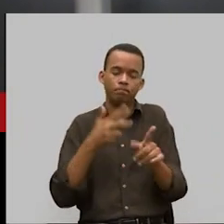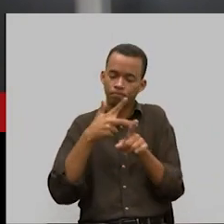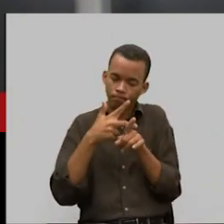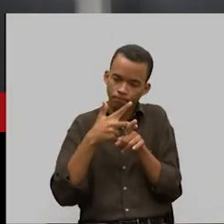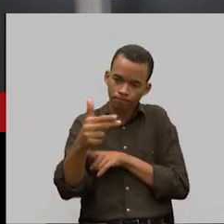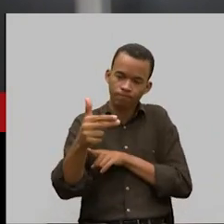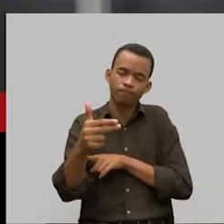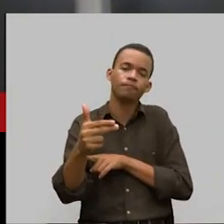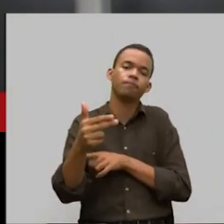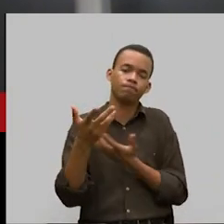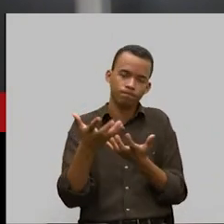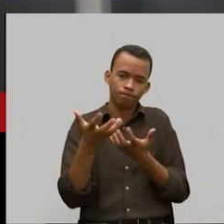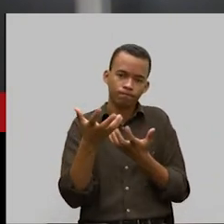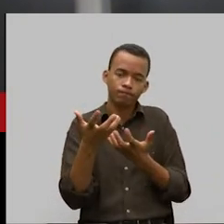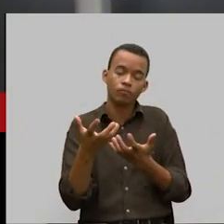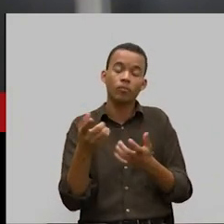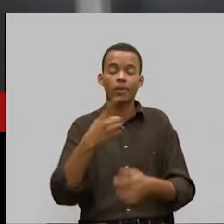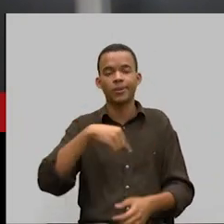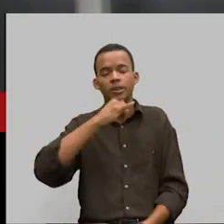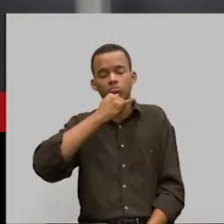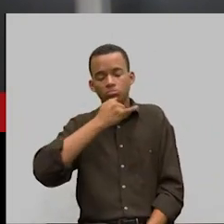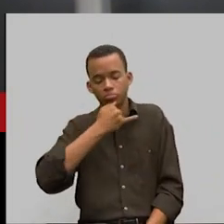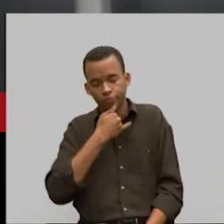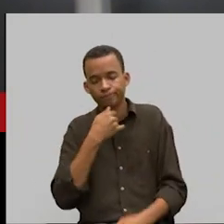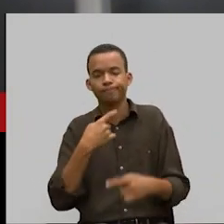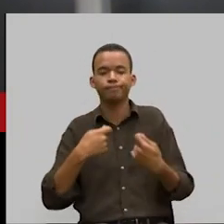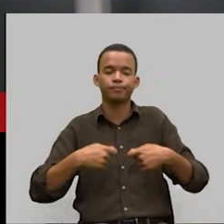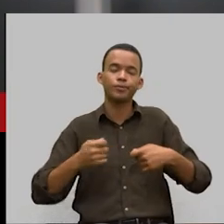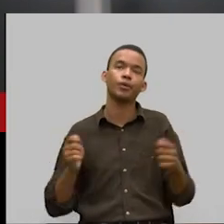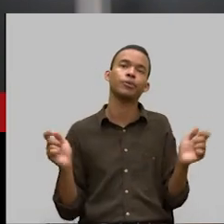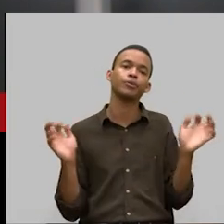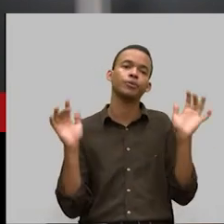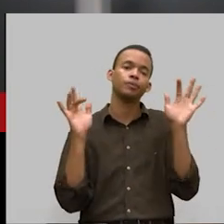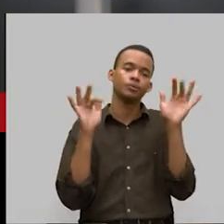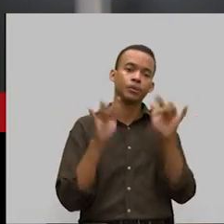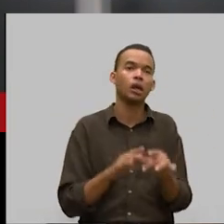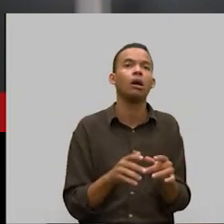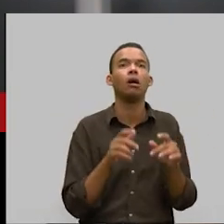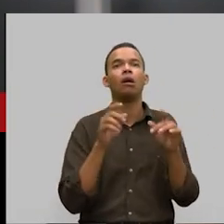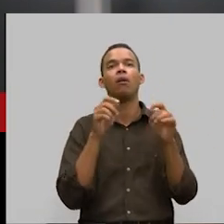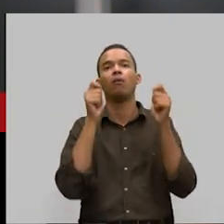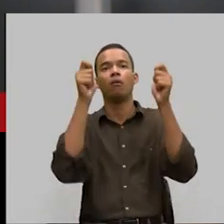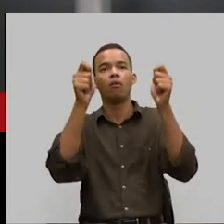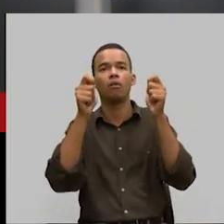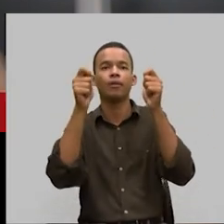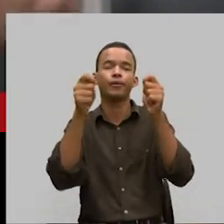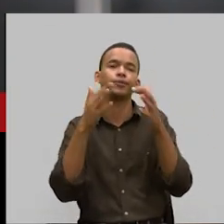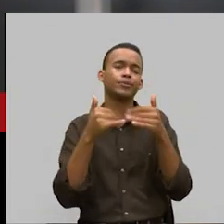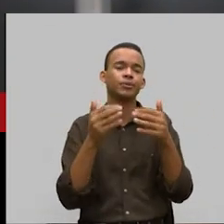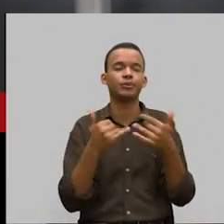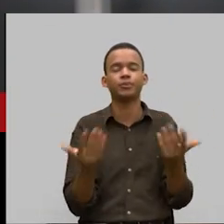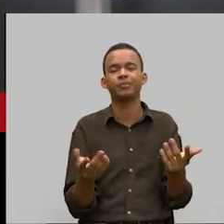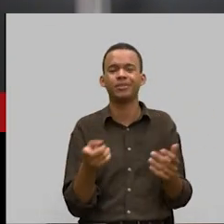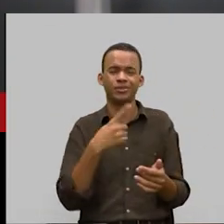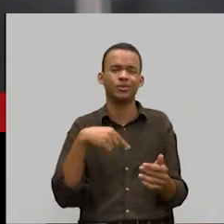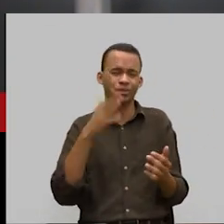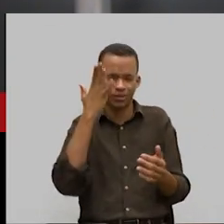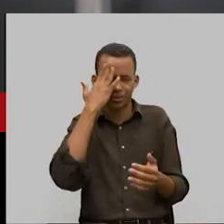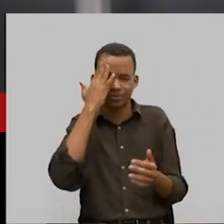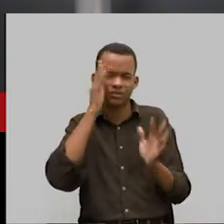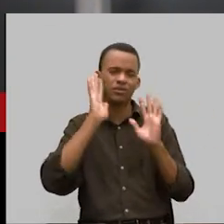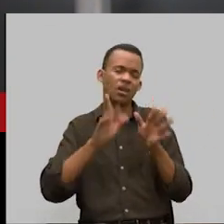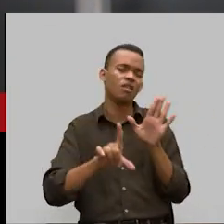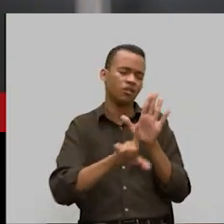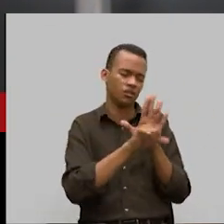infelizmente né temos que reivindicar vir na Assembleia isso talvez não era função de gente que a gente poderia estar lá